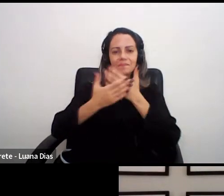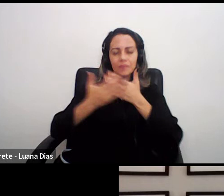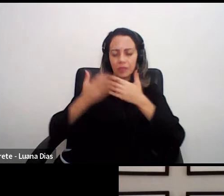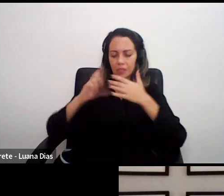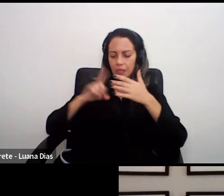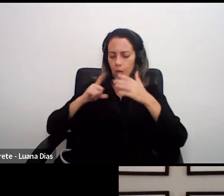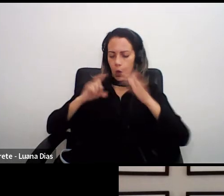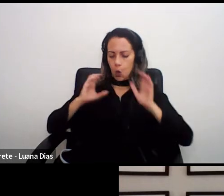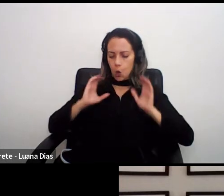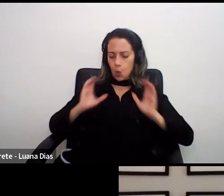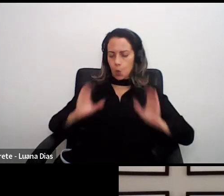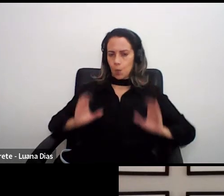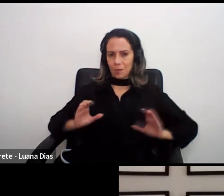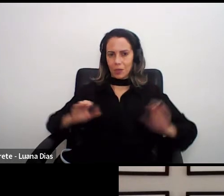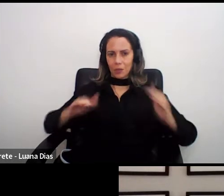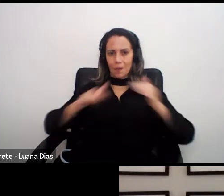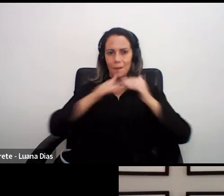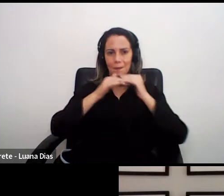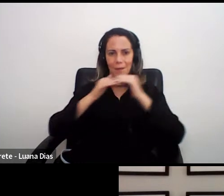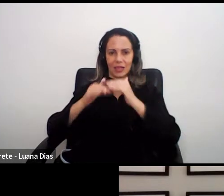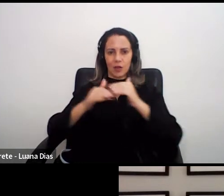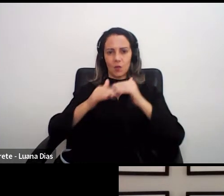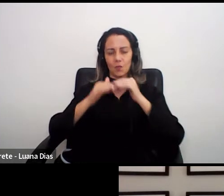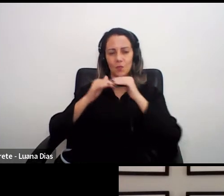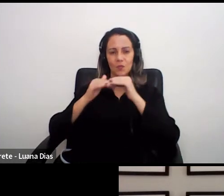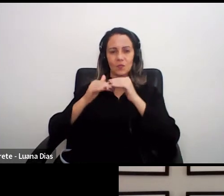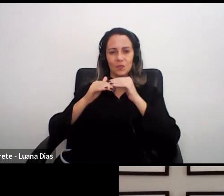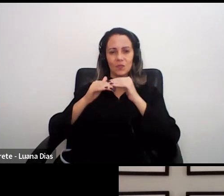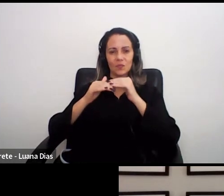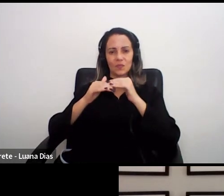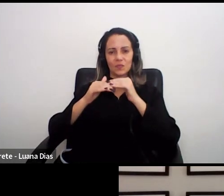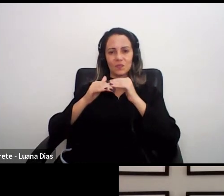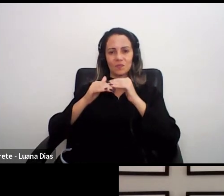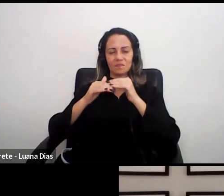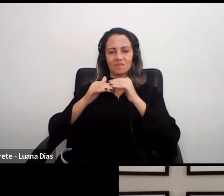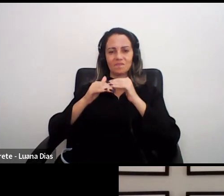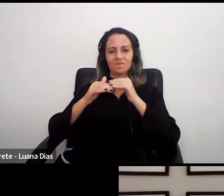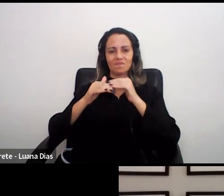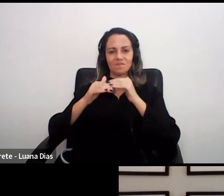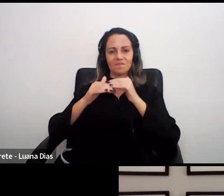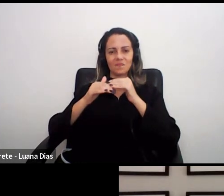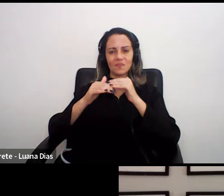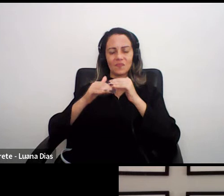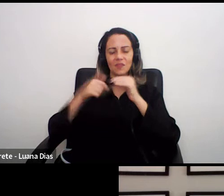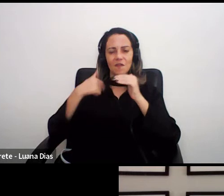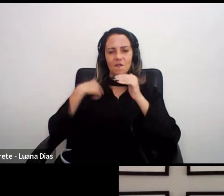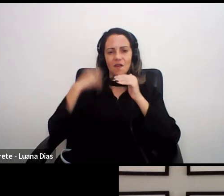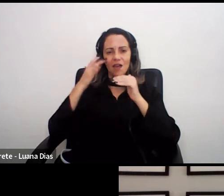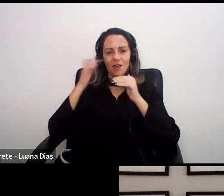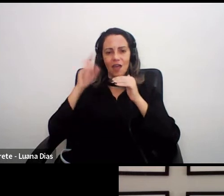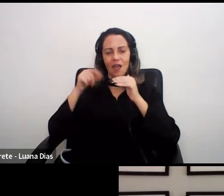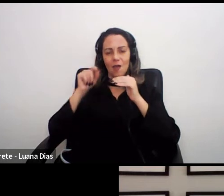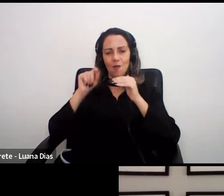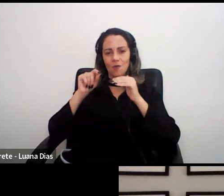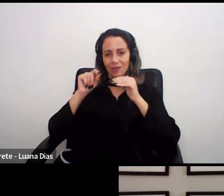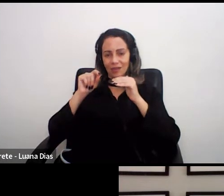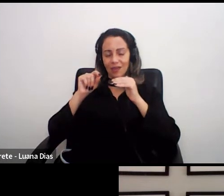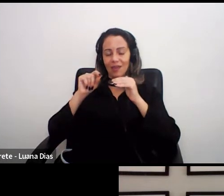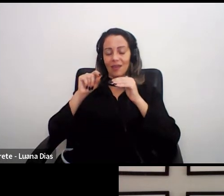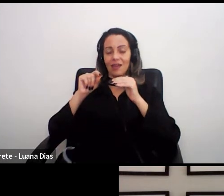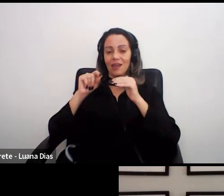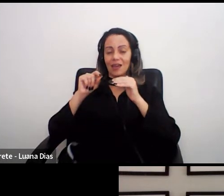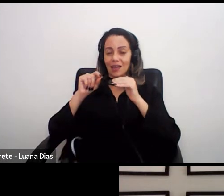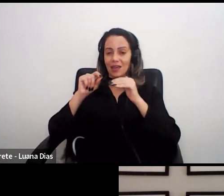comportamento, um desse ethos próprio de um ambiente de trabalho. Acho que era isso que a Gaúcho quis dizer, quando o magistrado precisa voltar